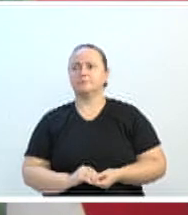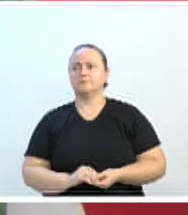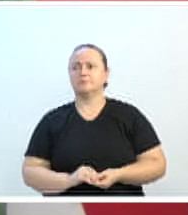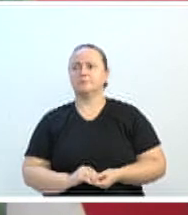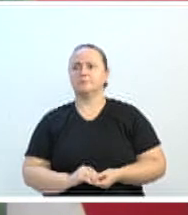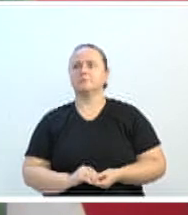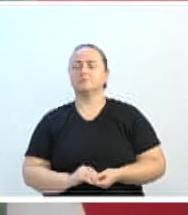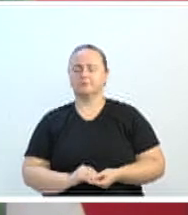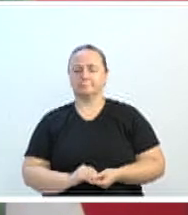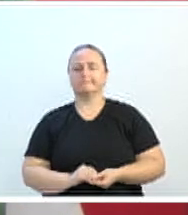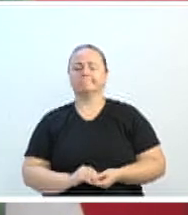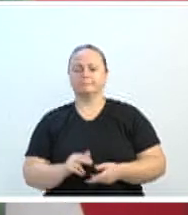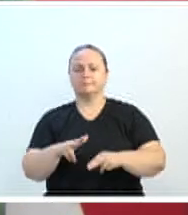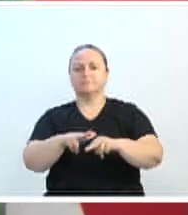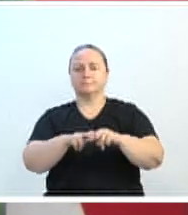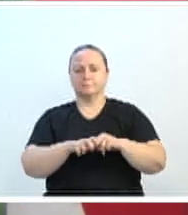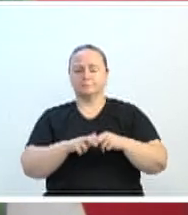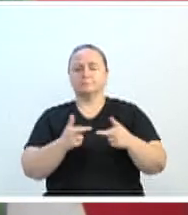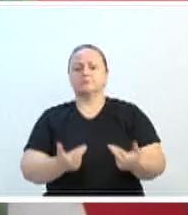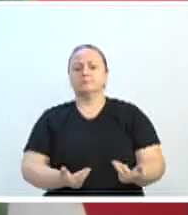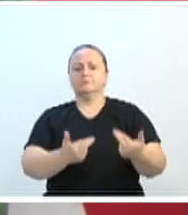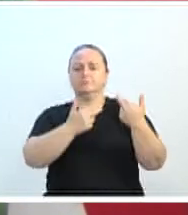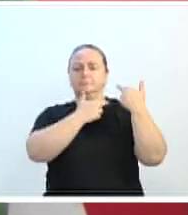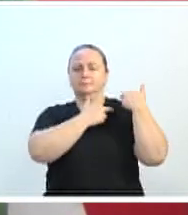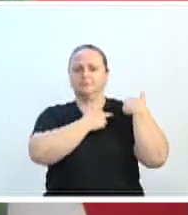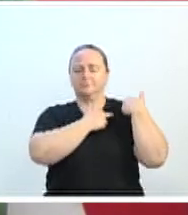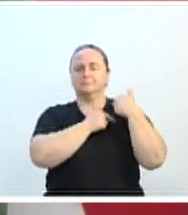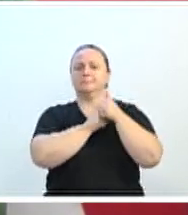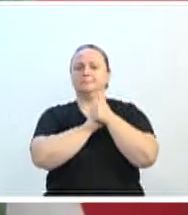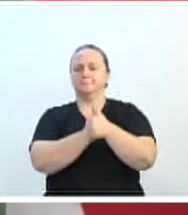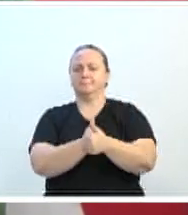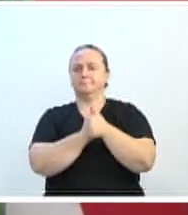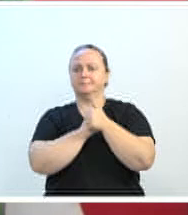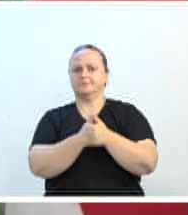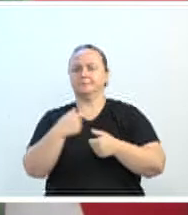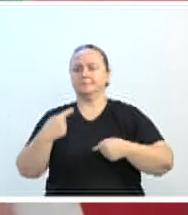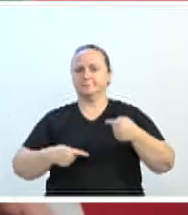com responsabilidade, tenho acompanhado essa discussão.